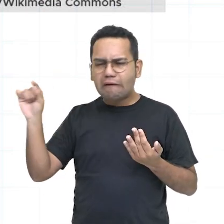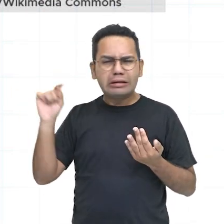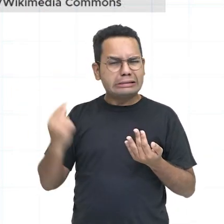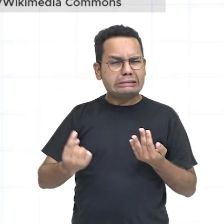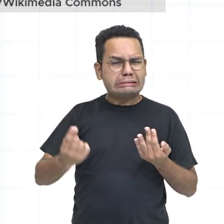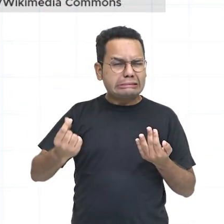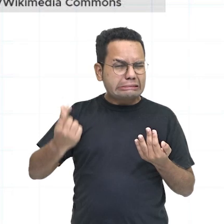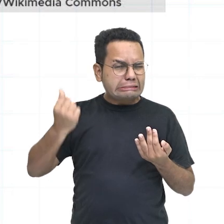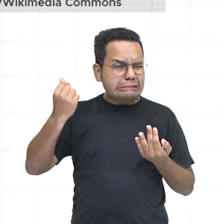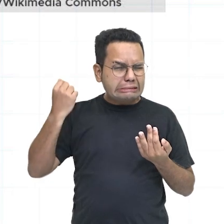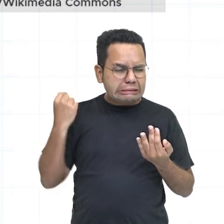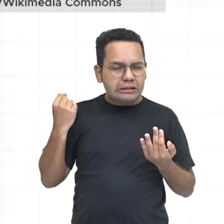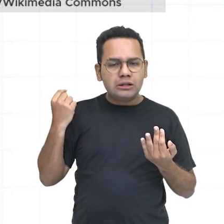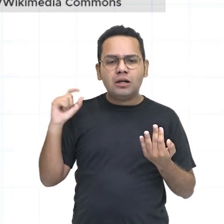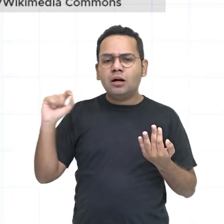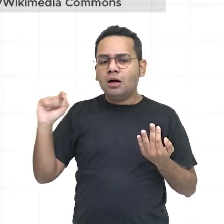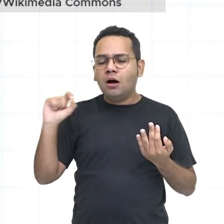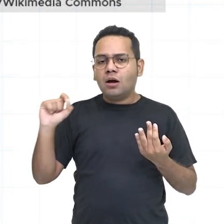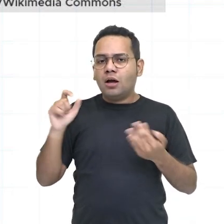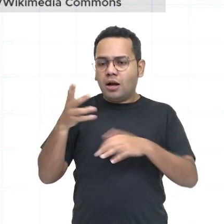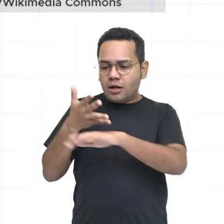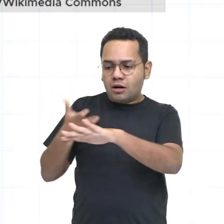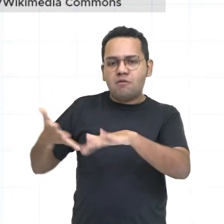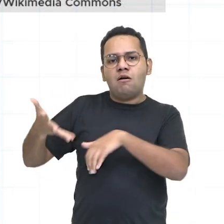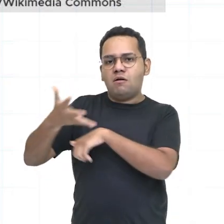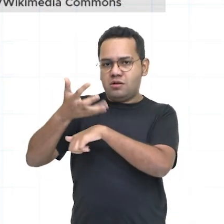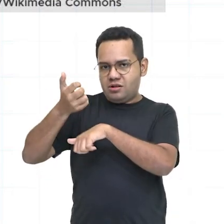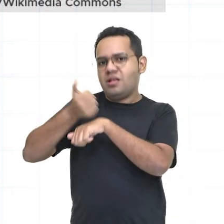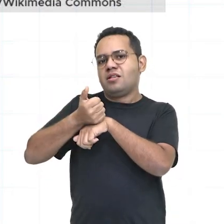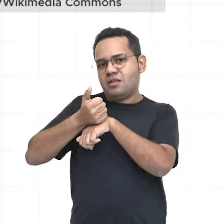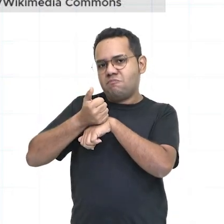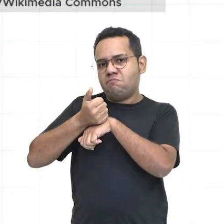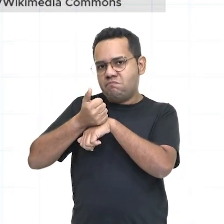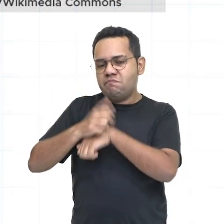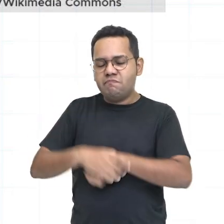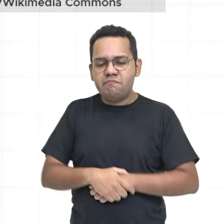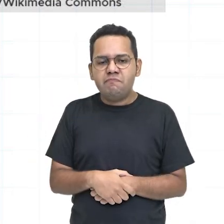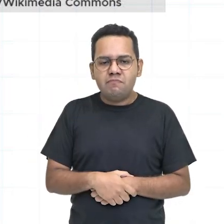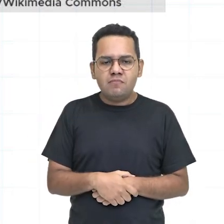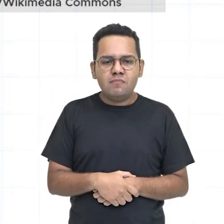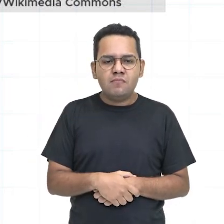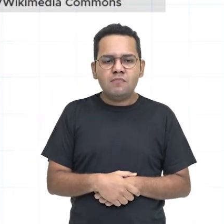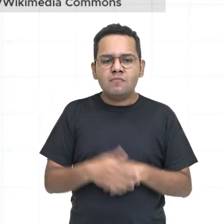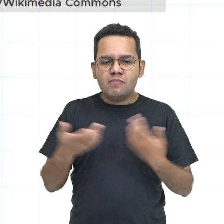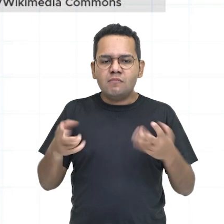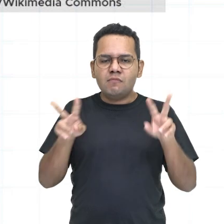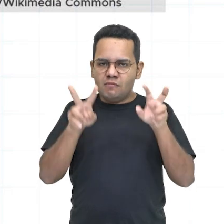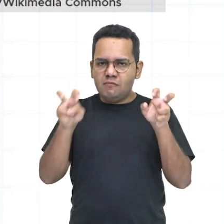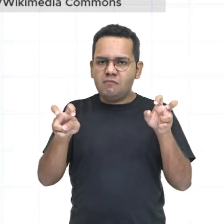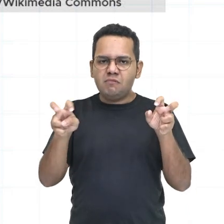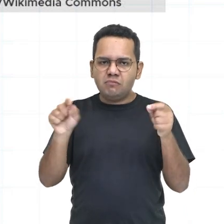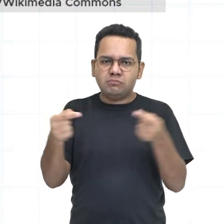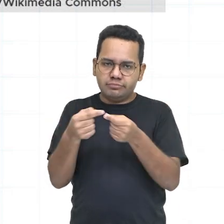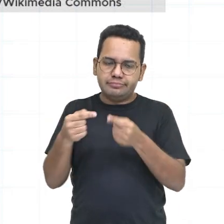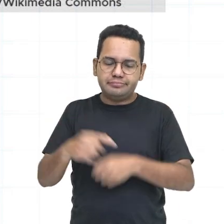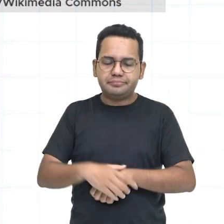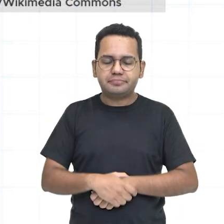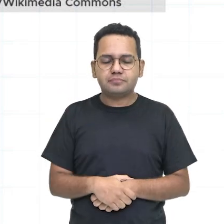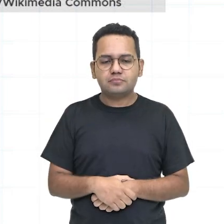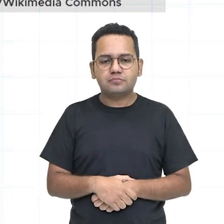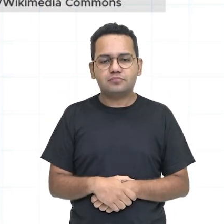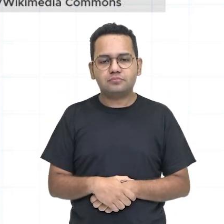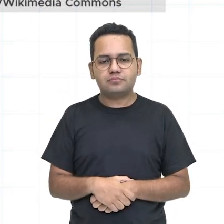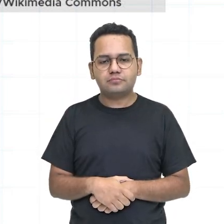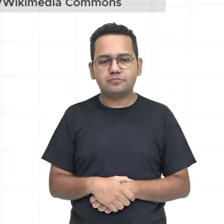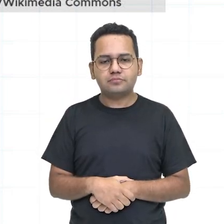que é uma imagem aí de colonização, né? Já até falei para vocês que o tema da nossa aula é este. E quando as